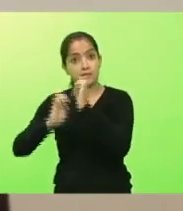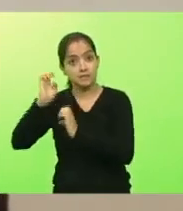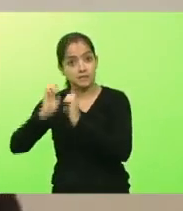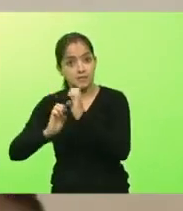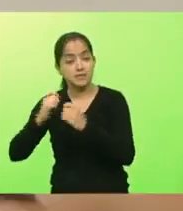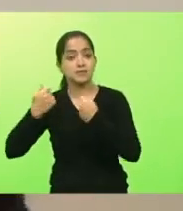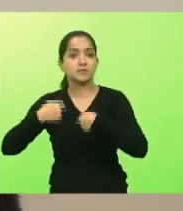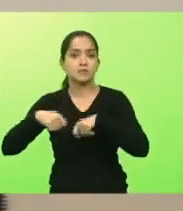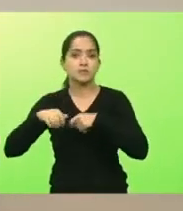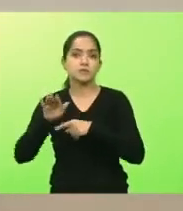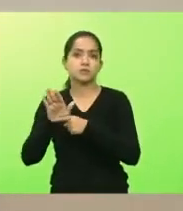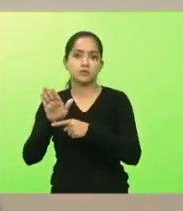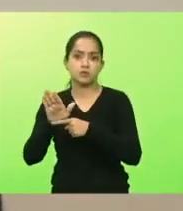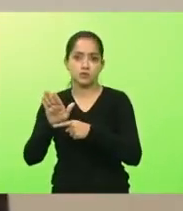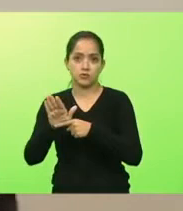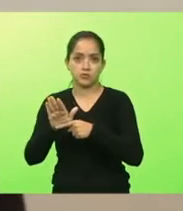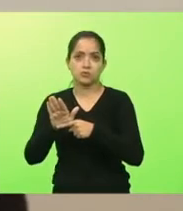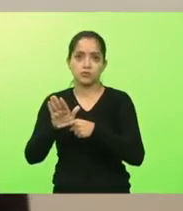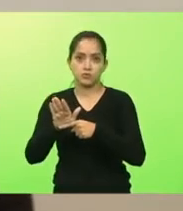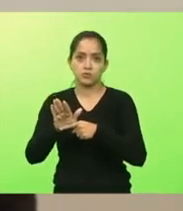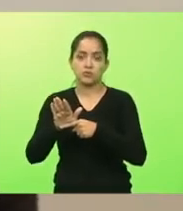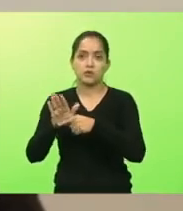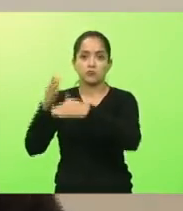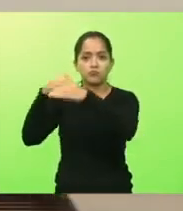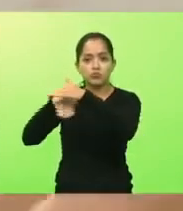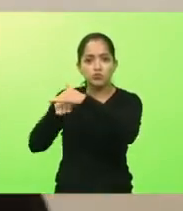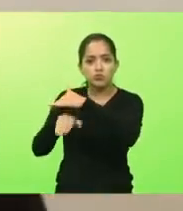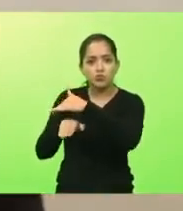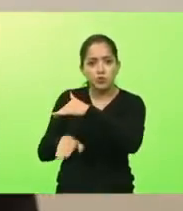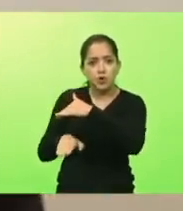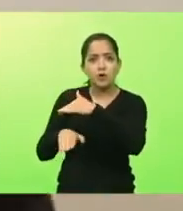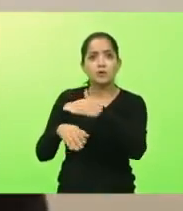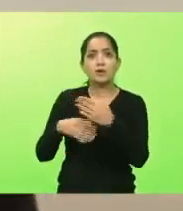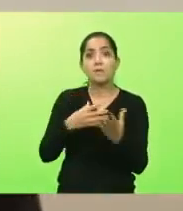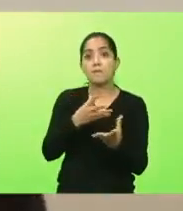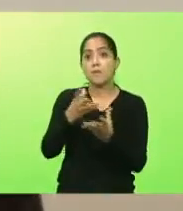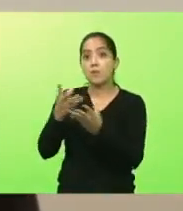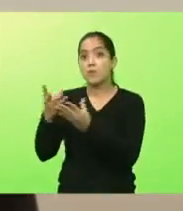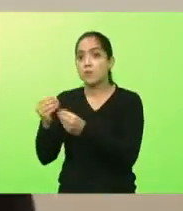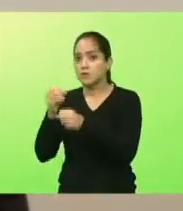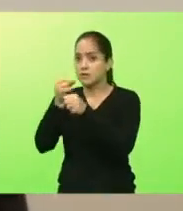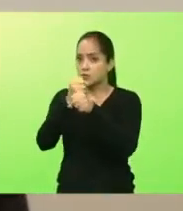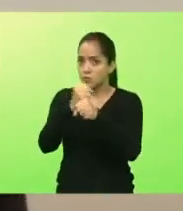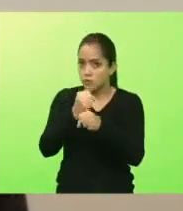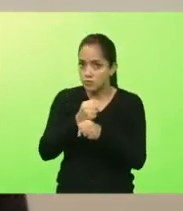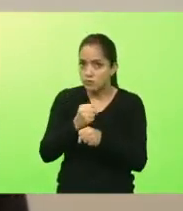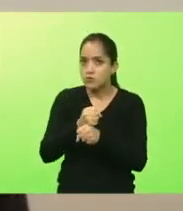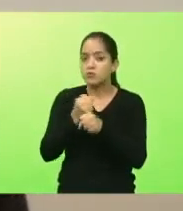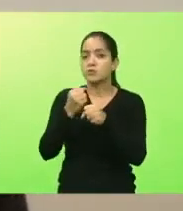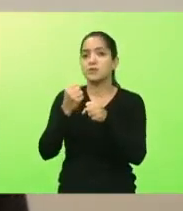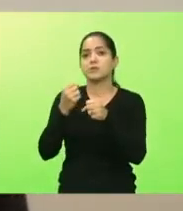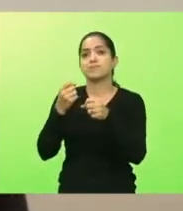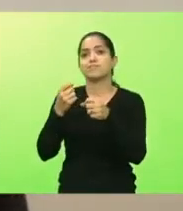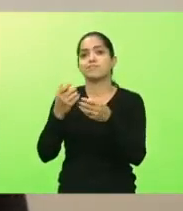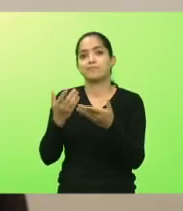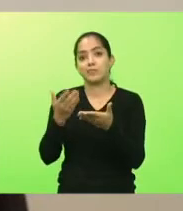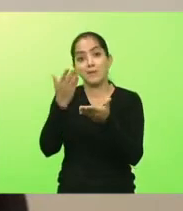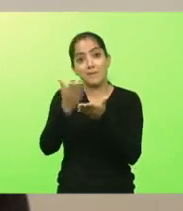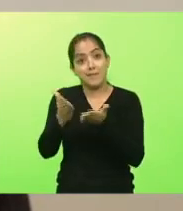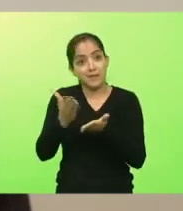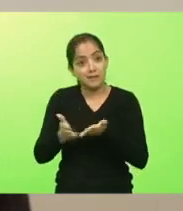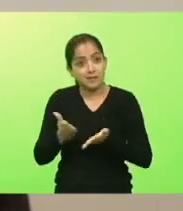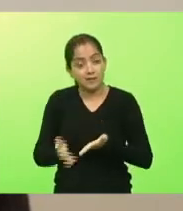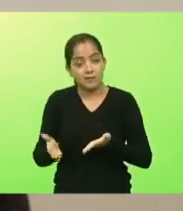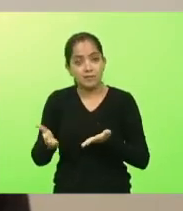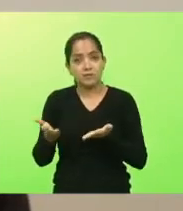poder recompor os seus estoques, muito delas até reconstruir aquilo que foi perdido, um momento muito